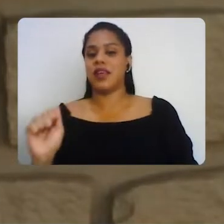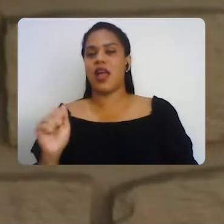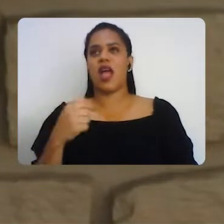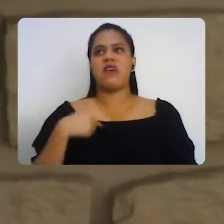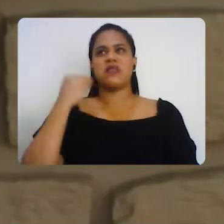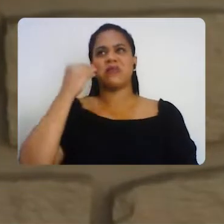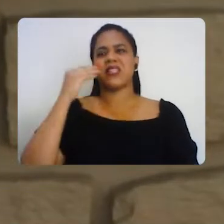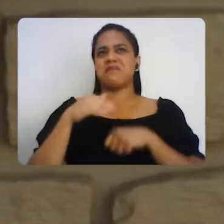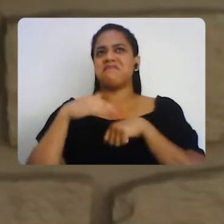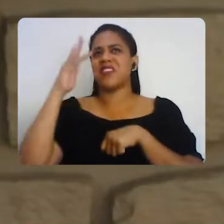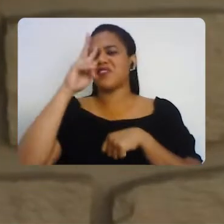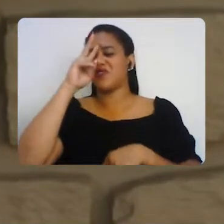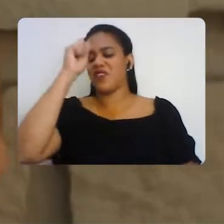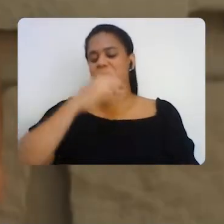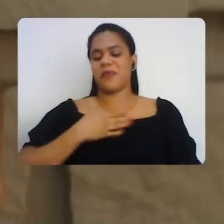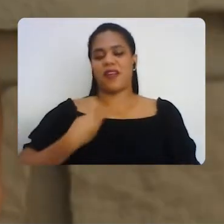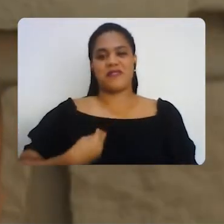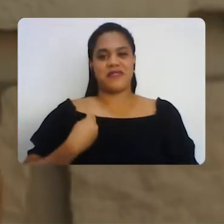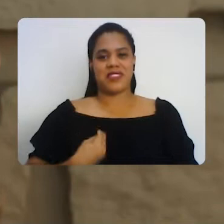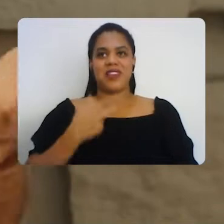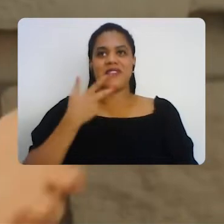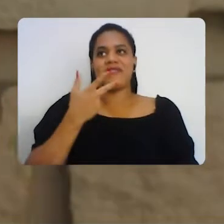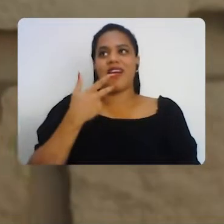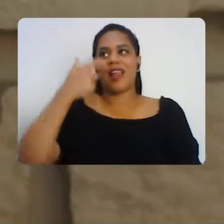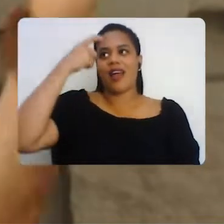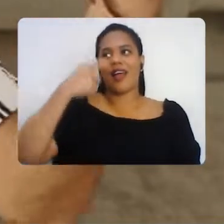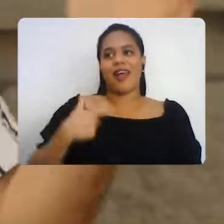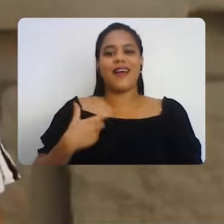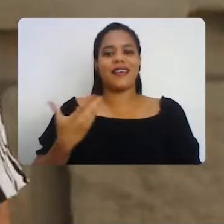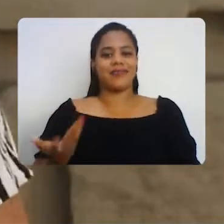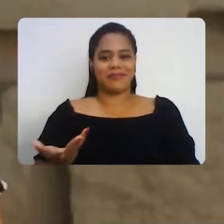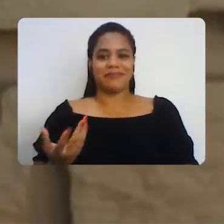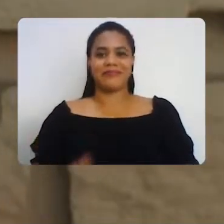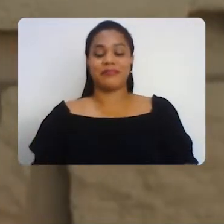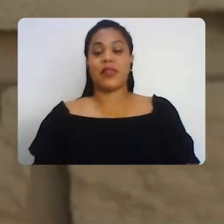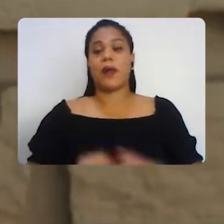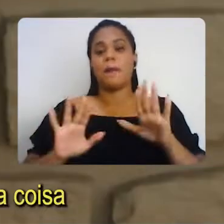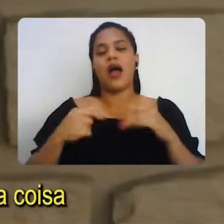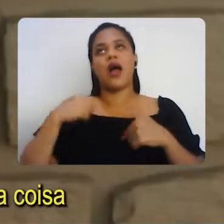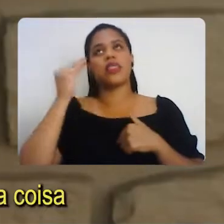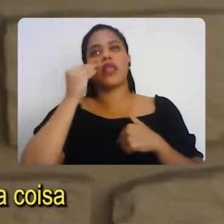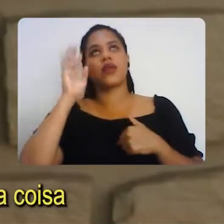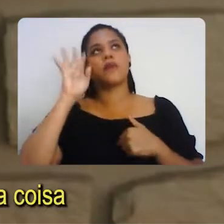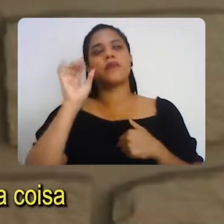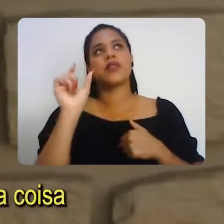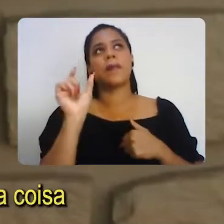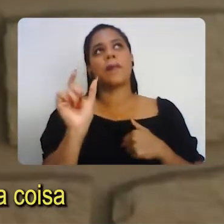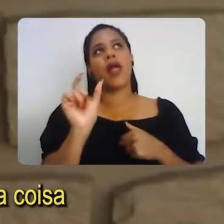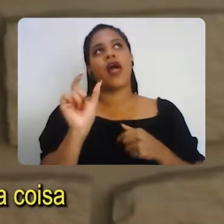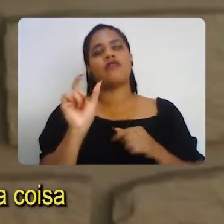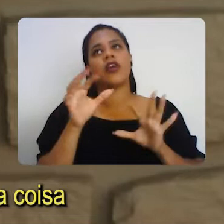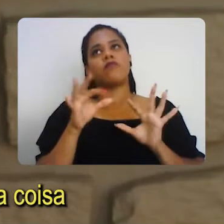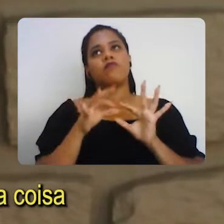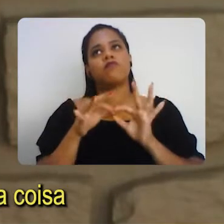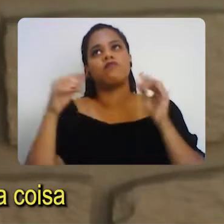uma das maiores experiências que eu tive na vida. Apesar de minha vida ser curta, eu falar como se fosse gigante, né? Mas eu fiquei tentando achar uma palavra que pelo